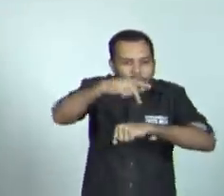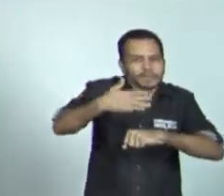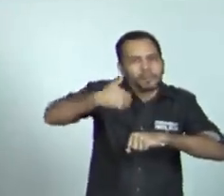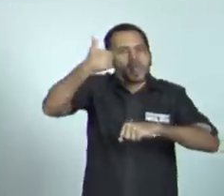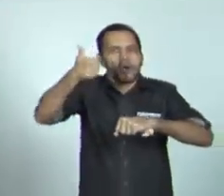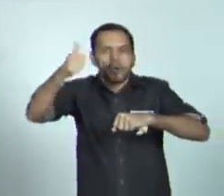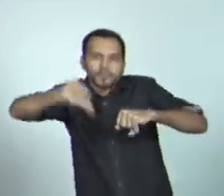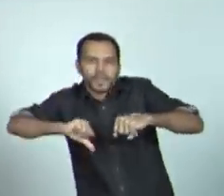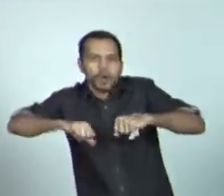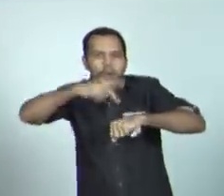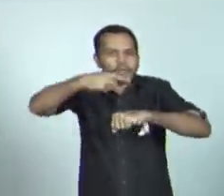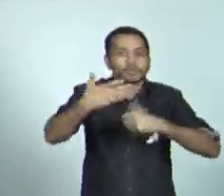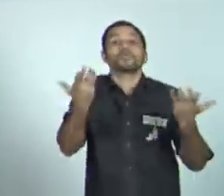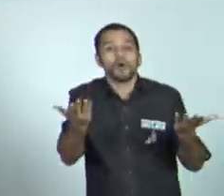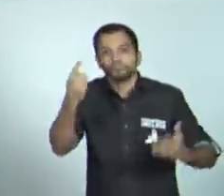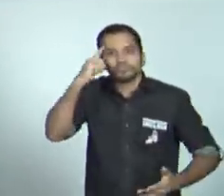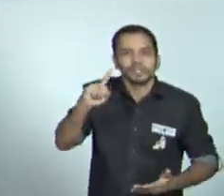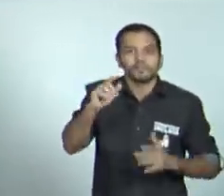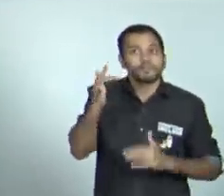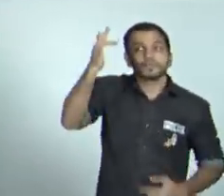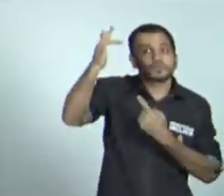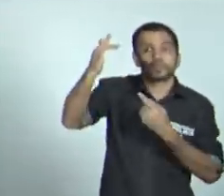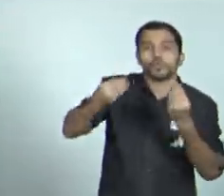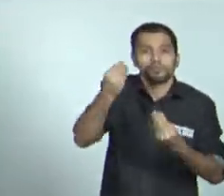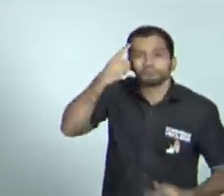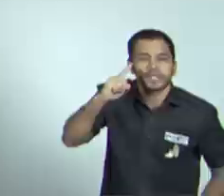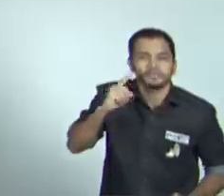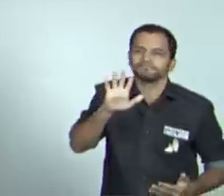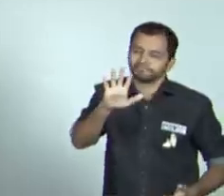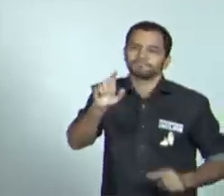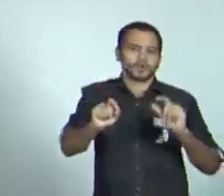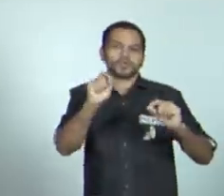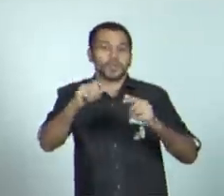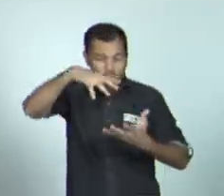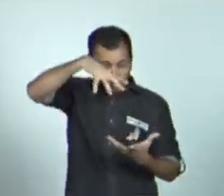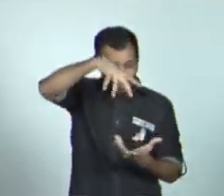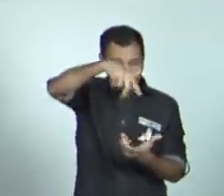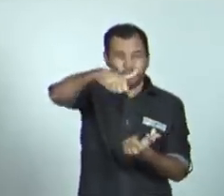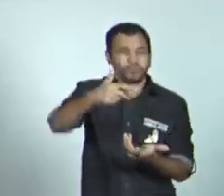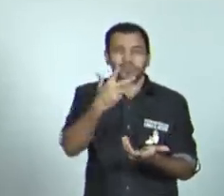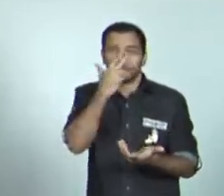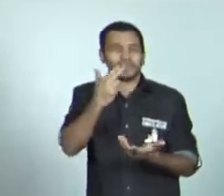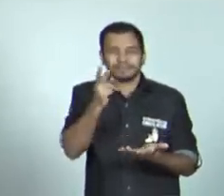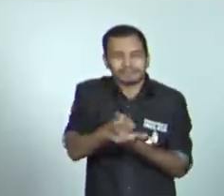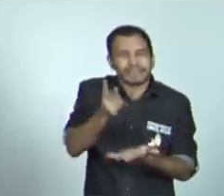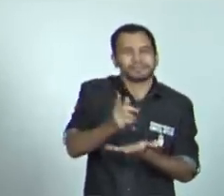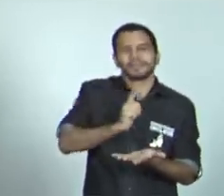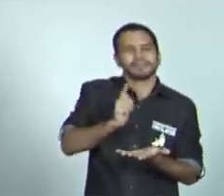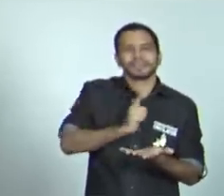qual que vai se prejudicar nós não sabemos o que será do futuro enfim um mundo de ameaças